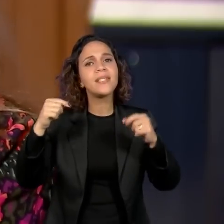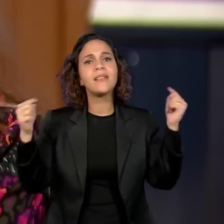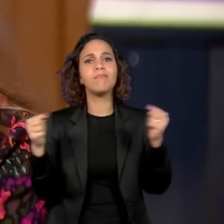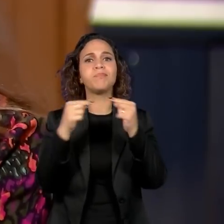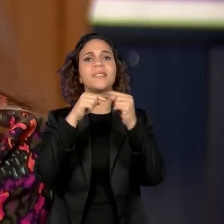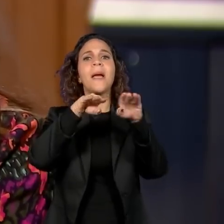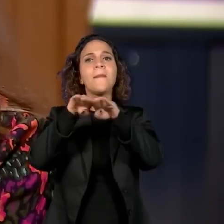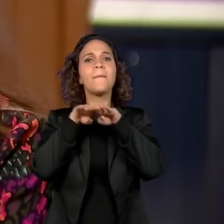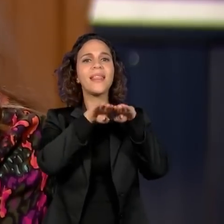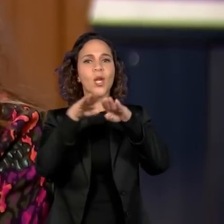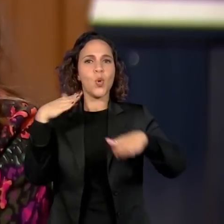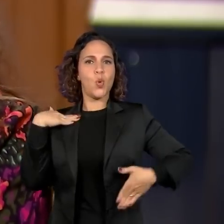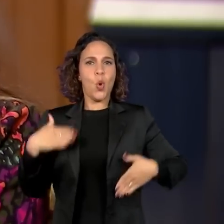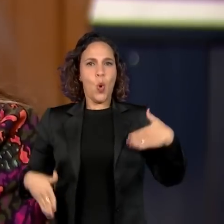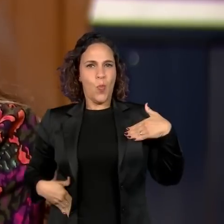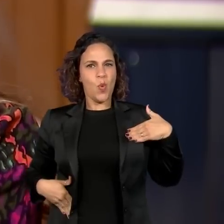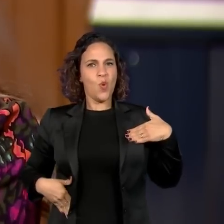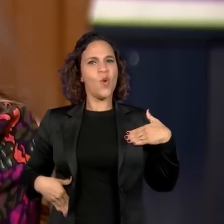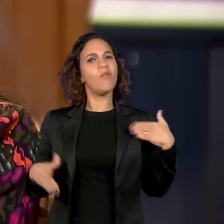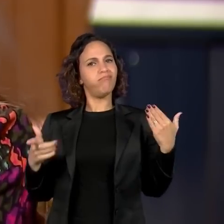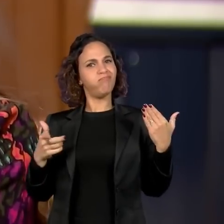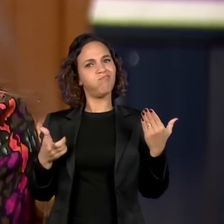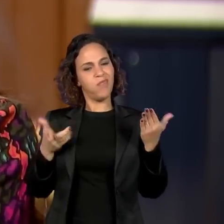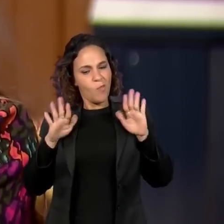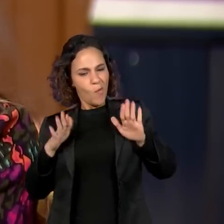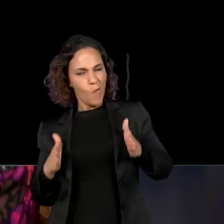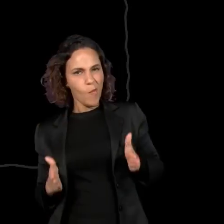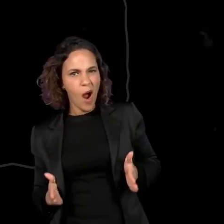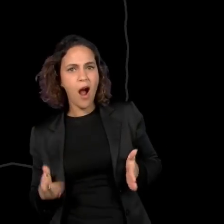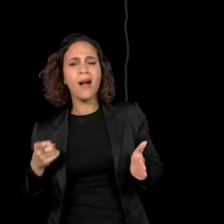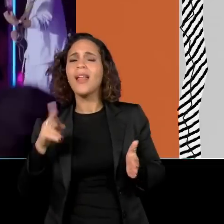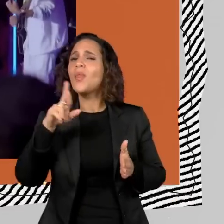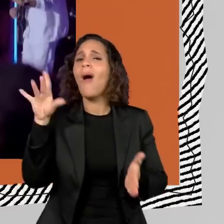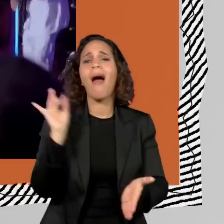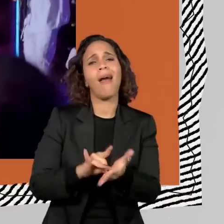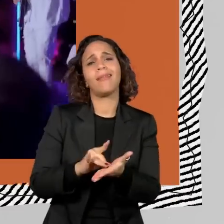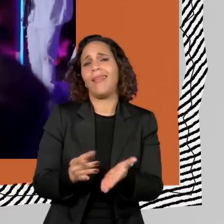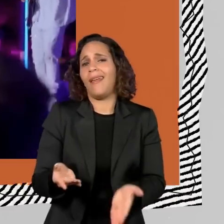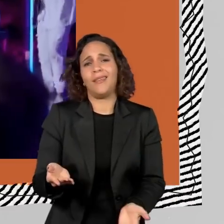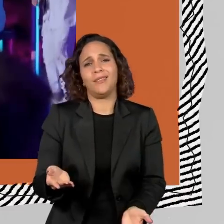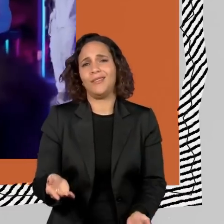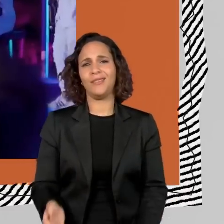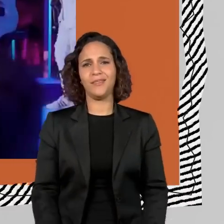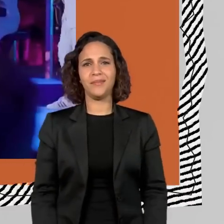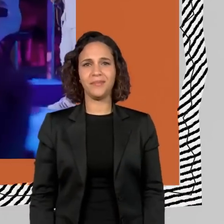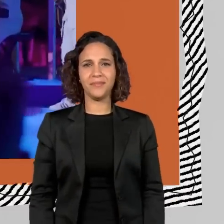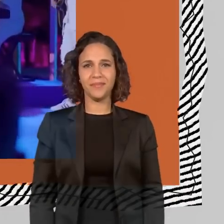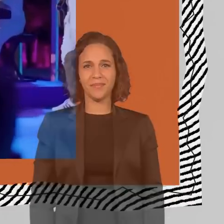padrão de corpo e que isso não reflete a realidade. Não.